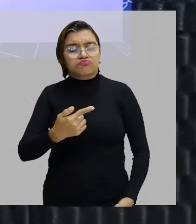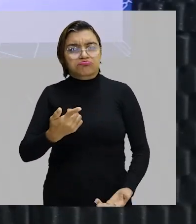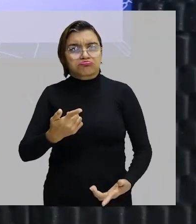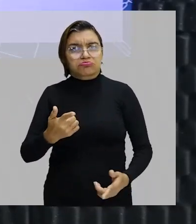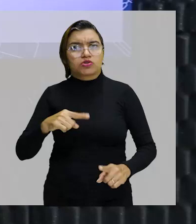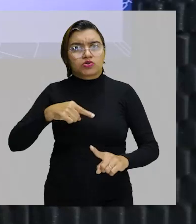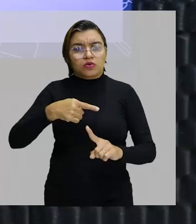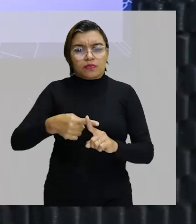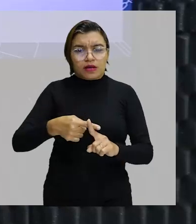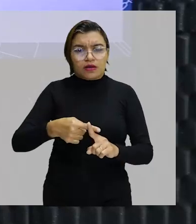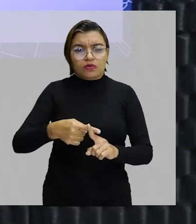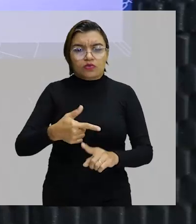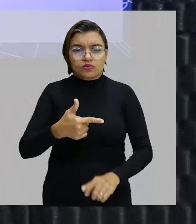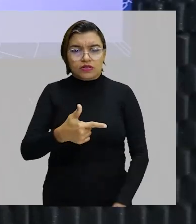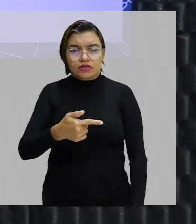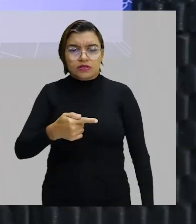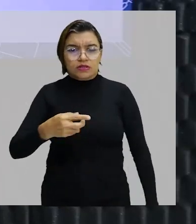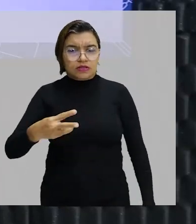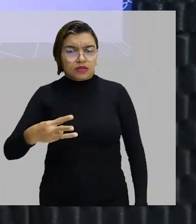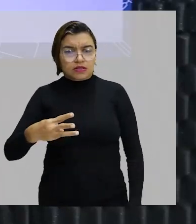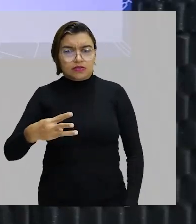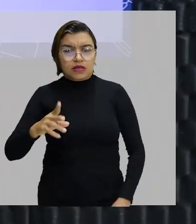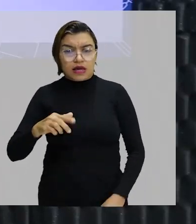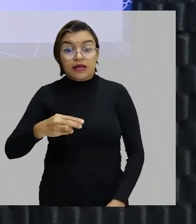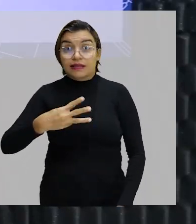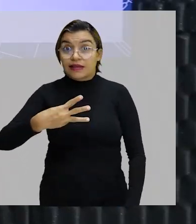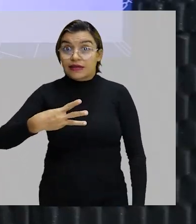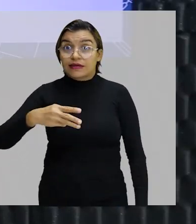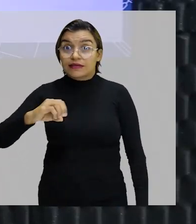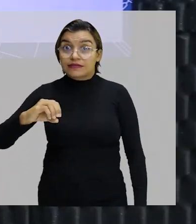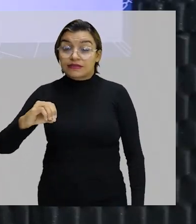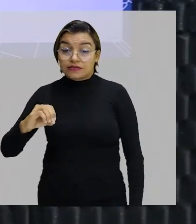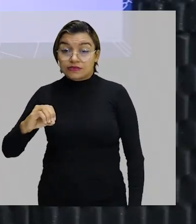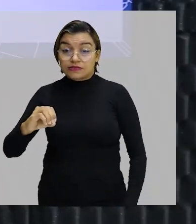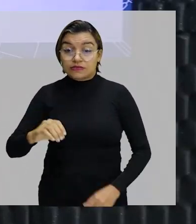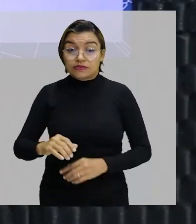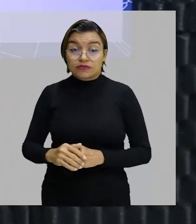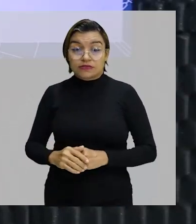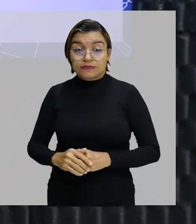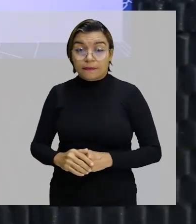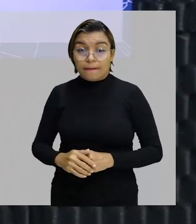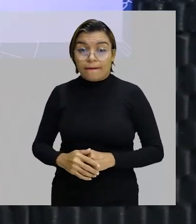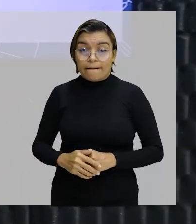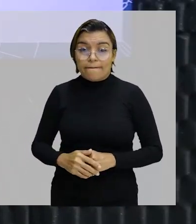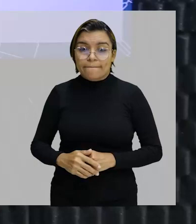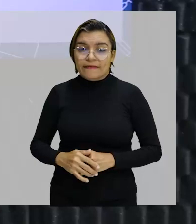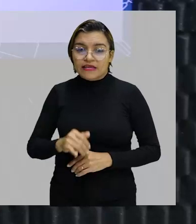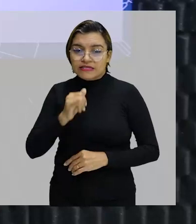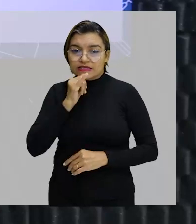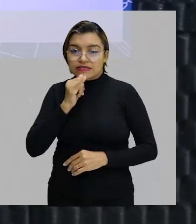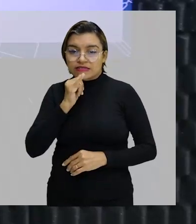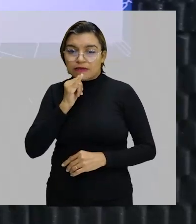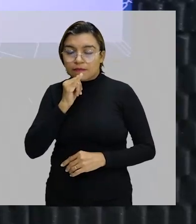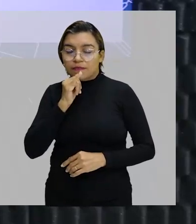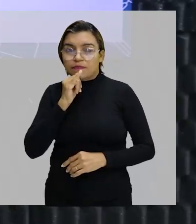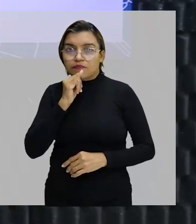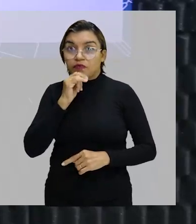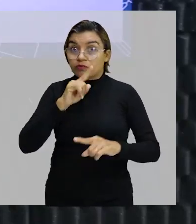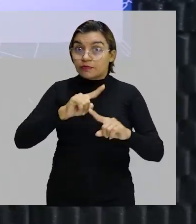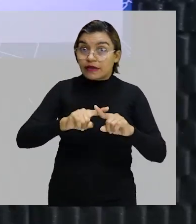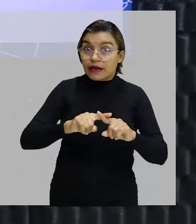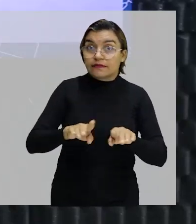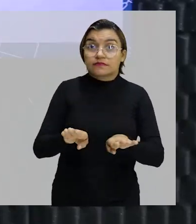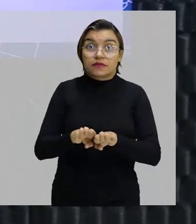para transformar para Kelvin. 300 Kelvin. Mais uma vez, turminha, nós vamos multiplicar, nós vamos dividir, sendo